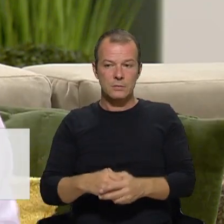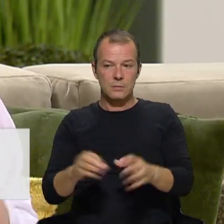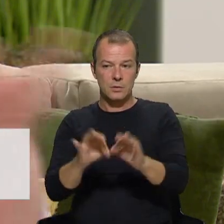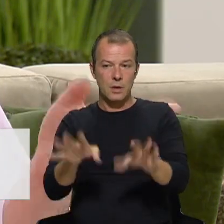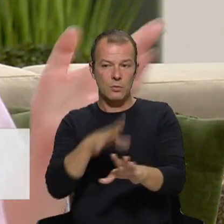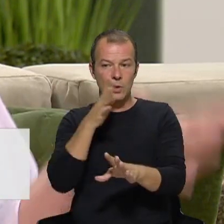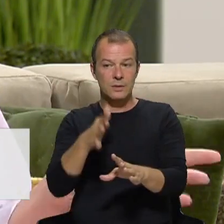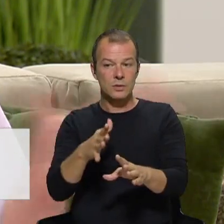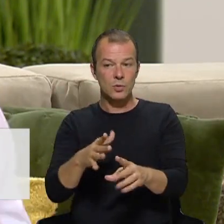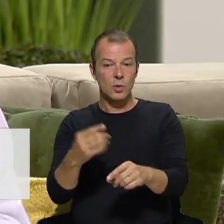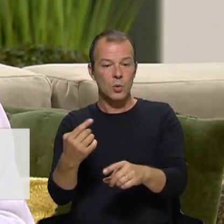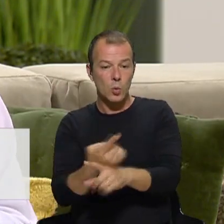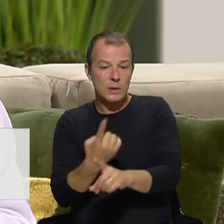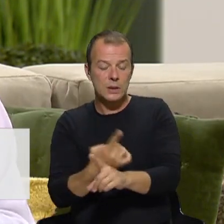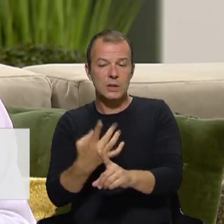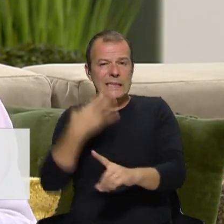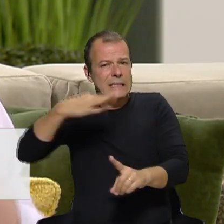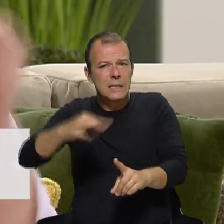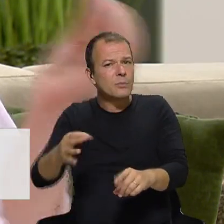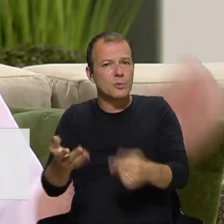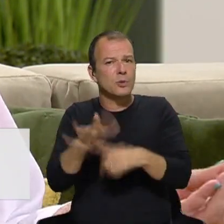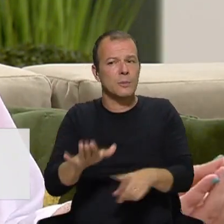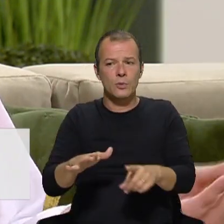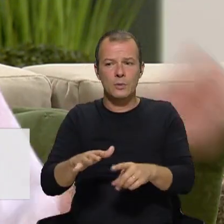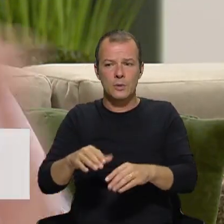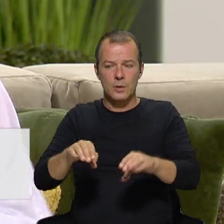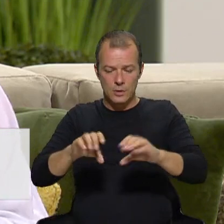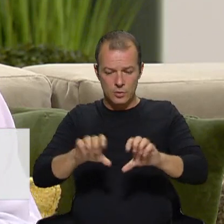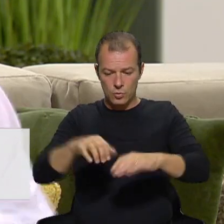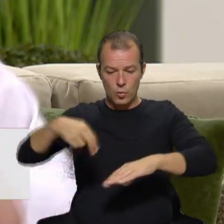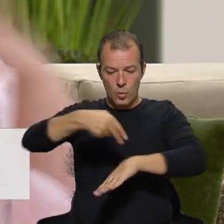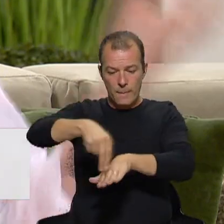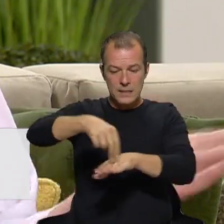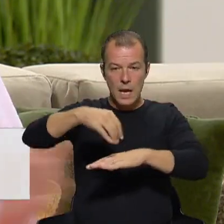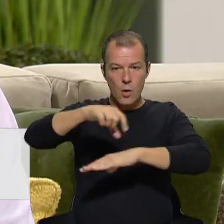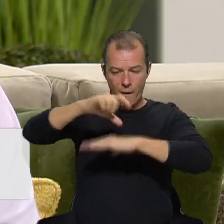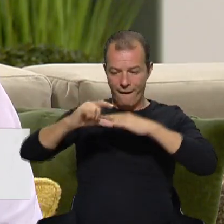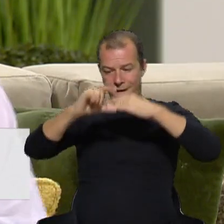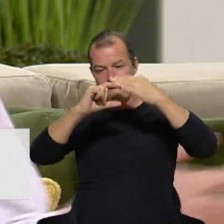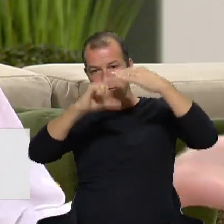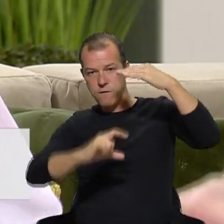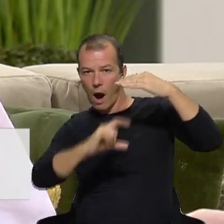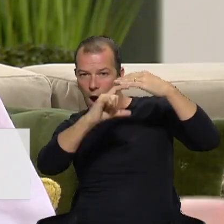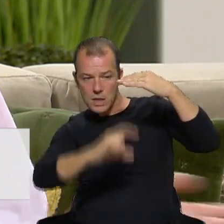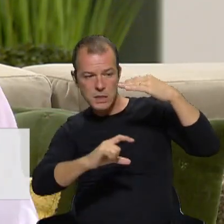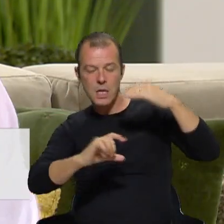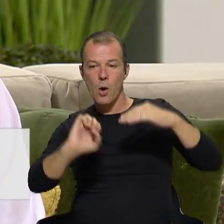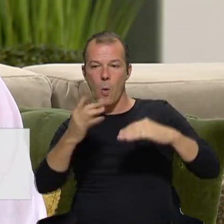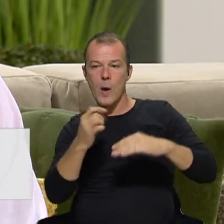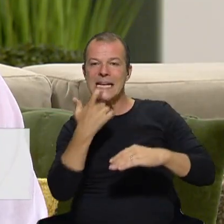disse, em questões tão simples como o passeio ser desnivelado, o passeio ser bastante